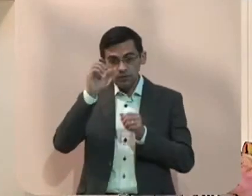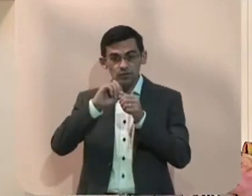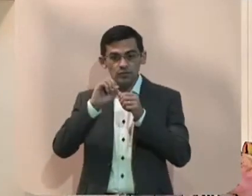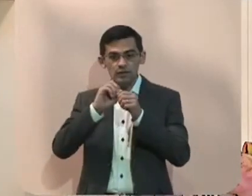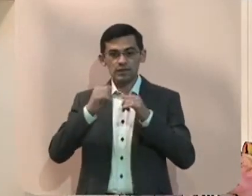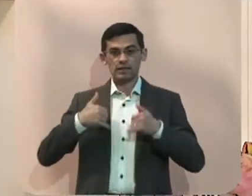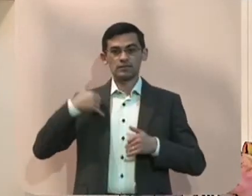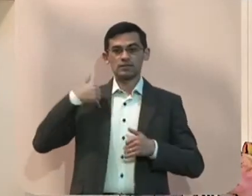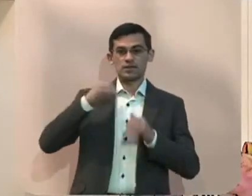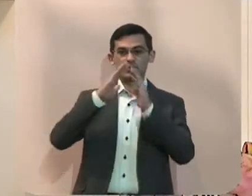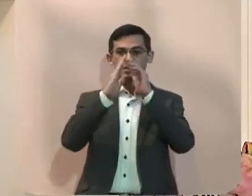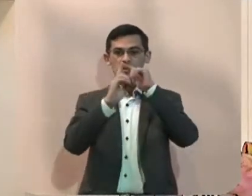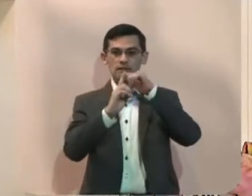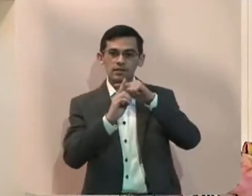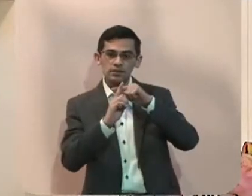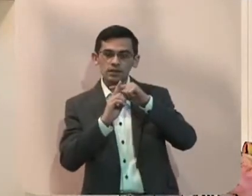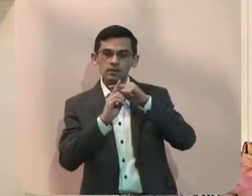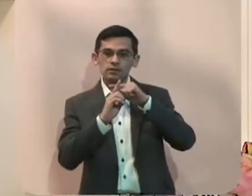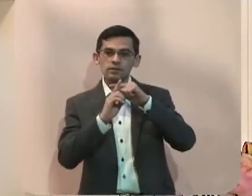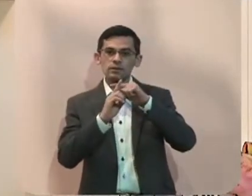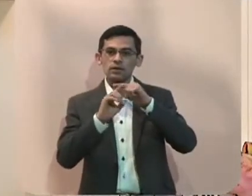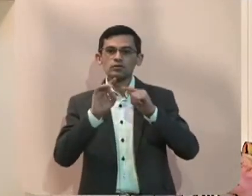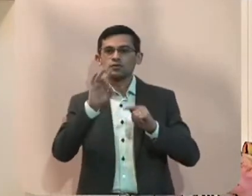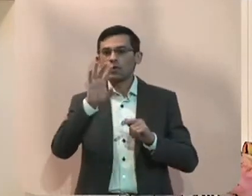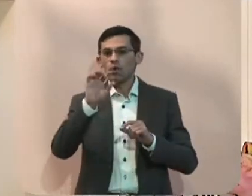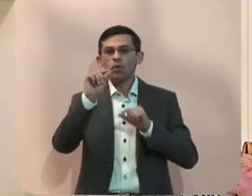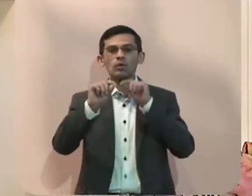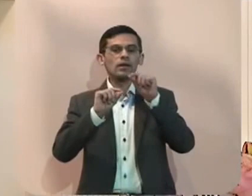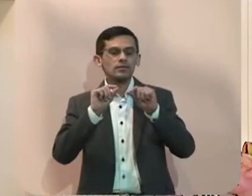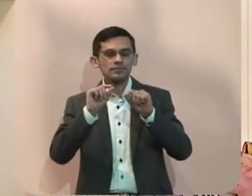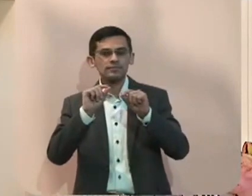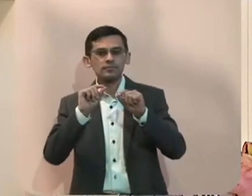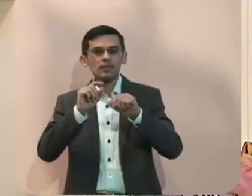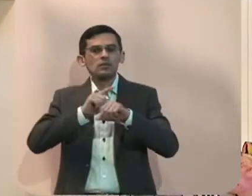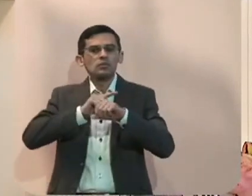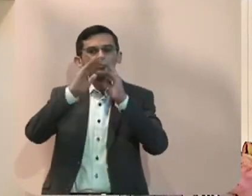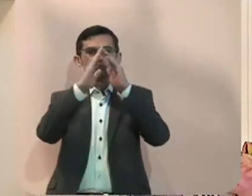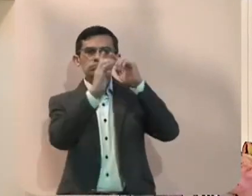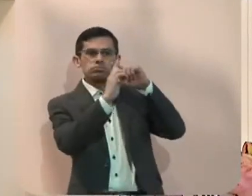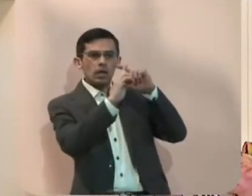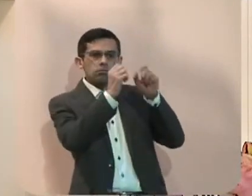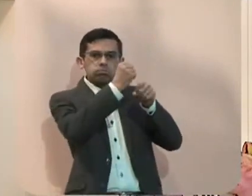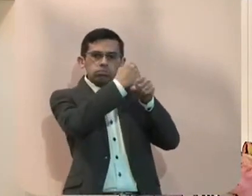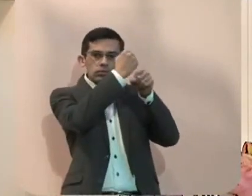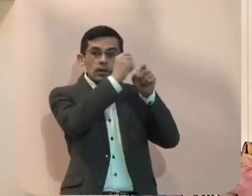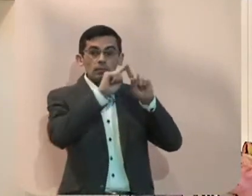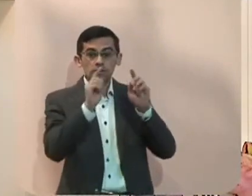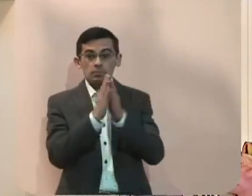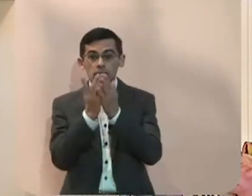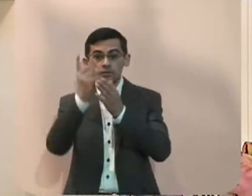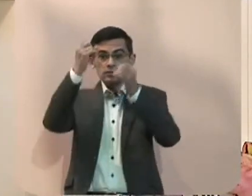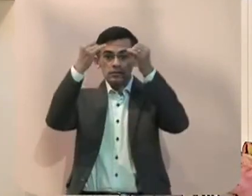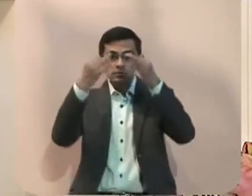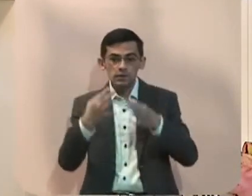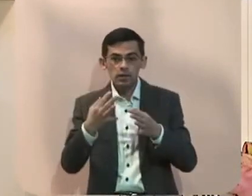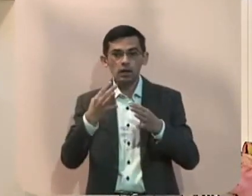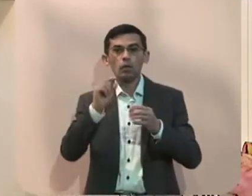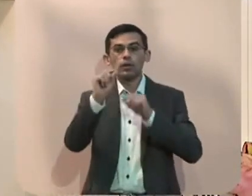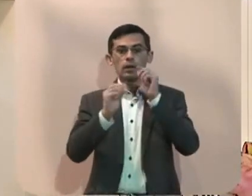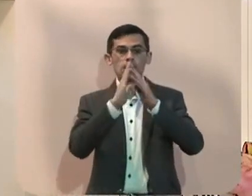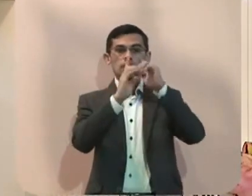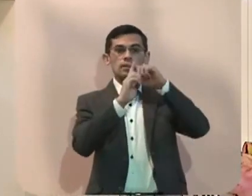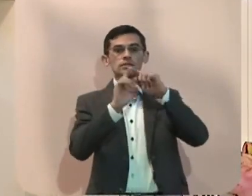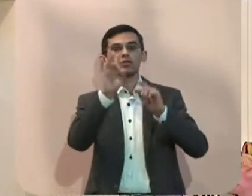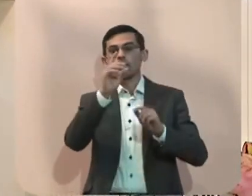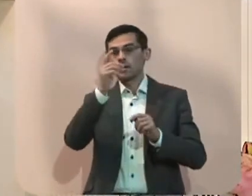as pessoas imaginam um monumento, uma instituição, um templo. Mas segundo a palavra de Deus, igrejas são